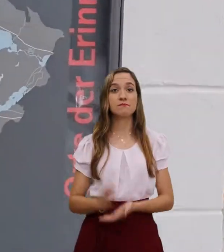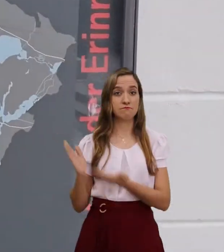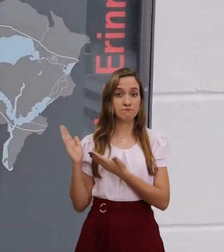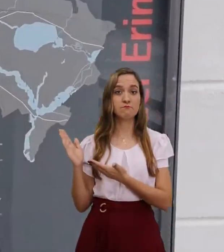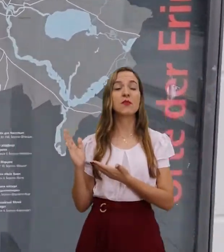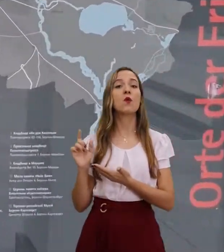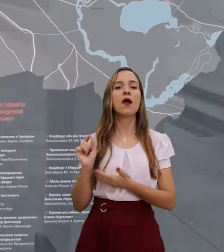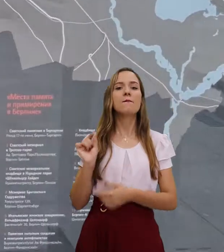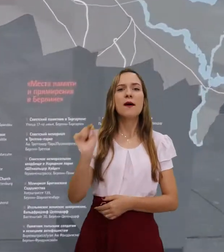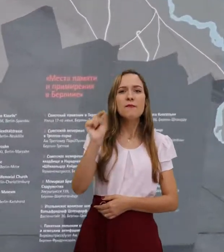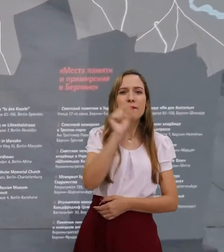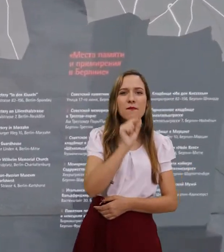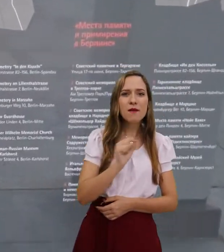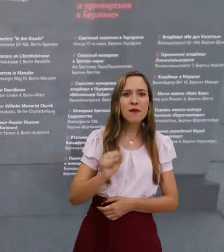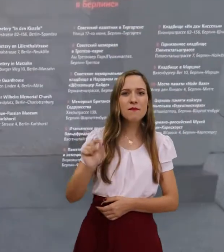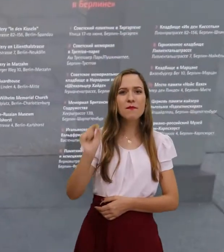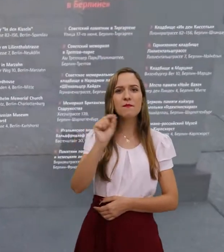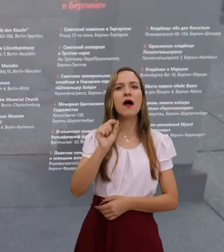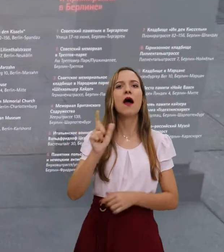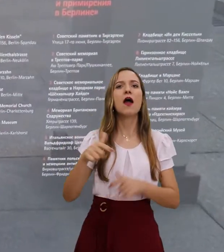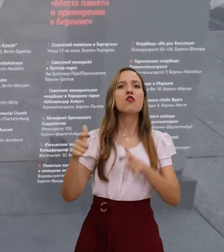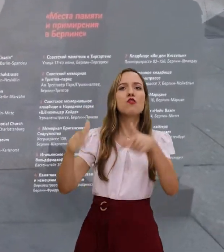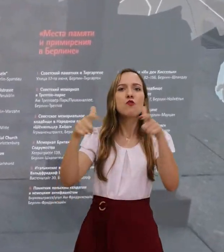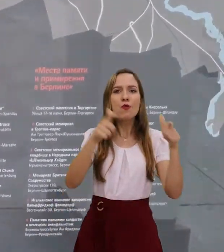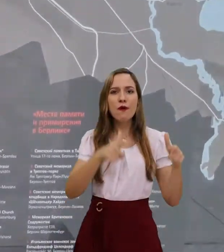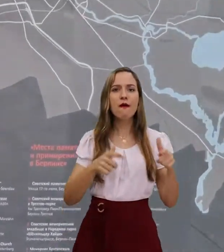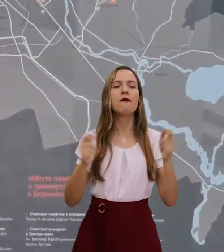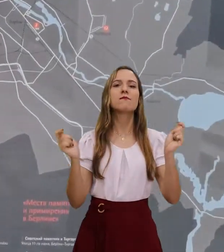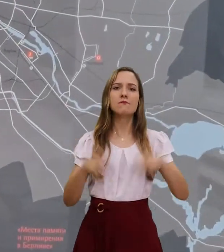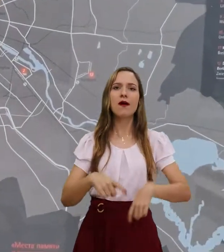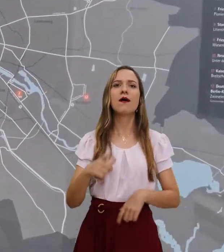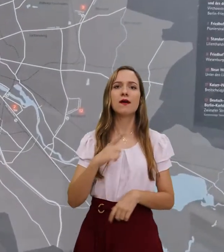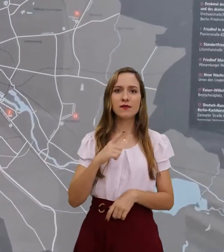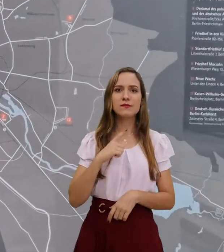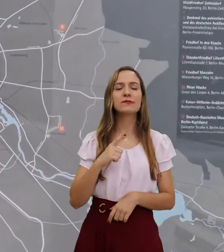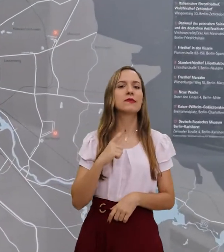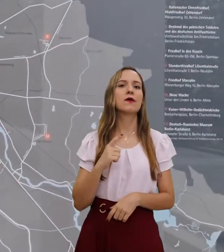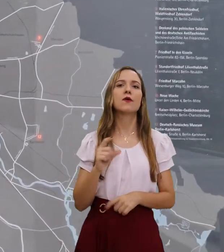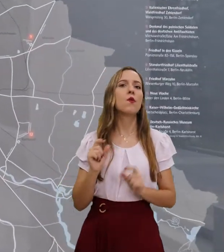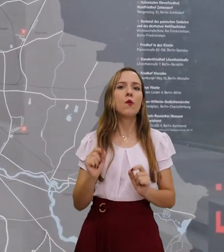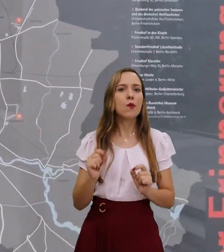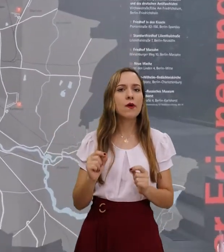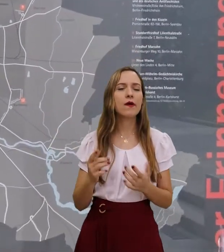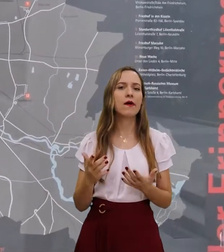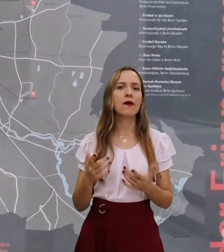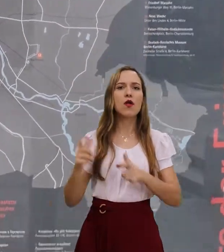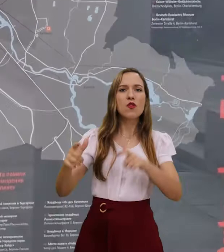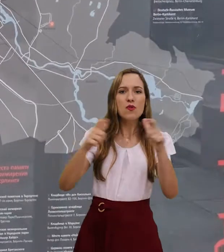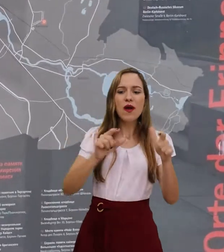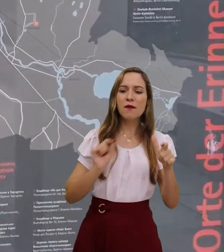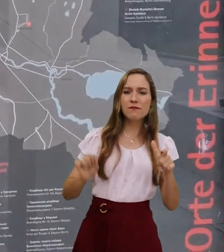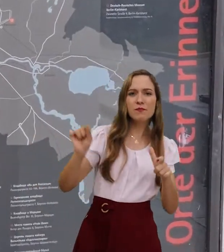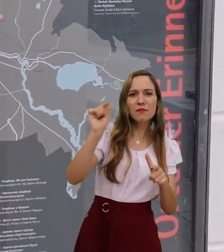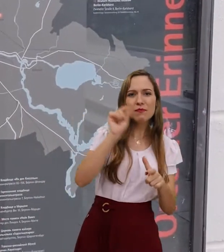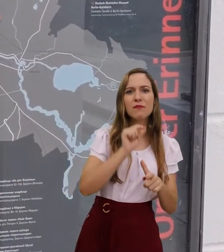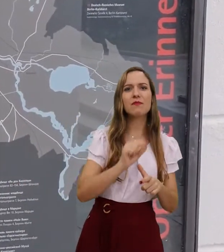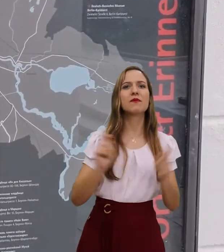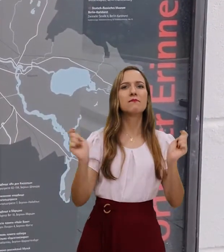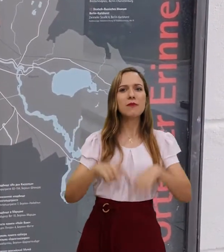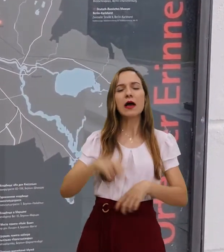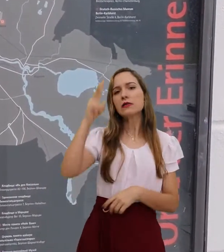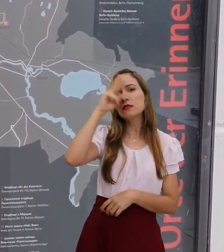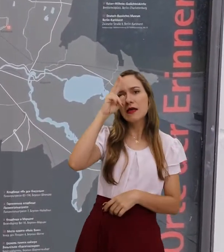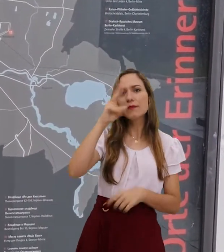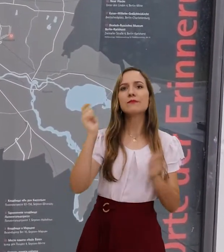Os lugares Place of Remember and Reconciliation in Berlin, que são sempre os lugares que você pode